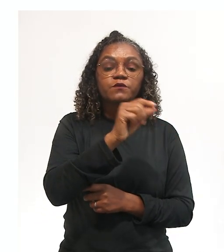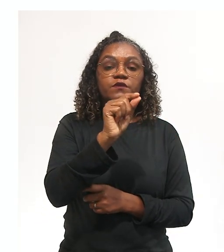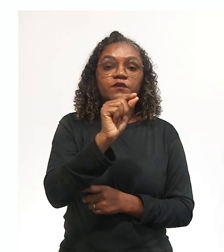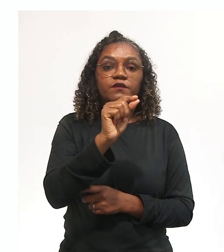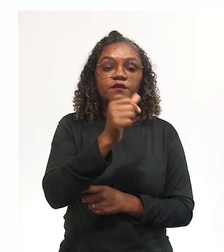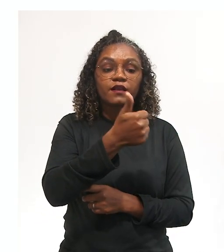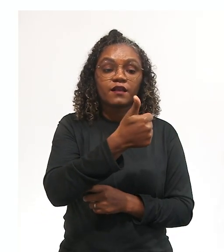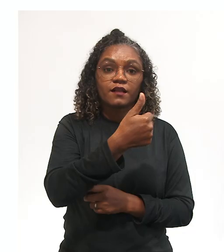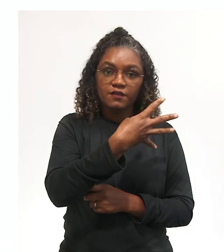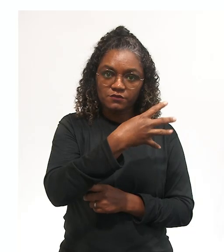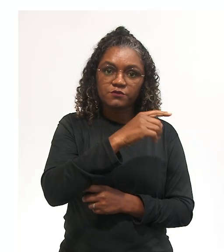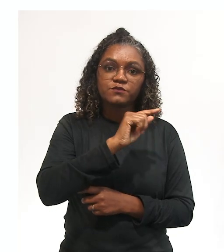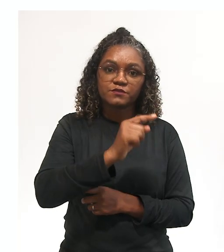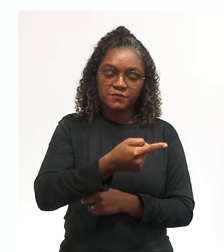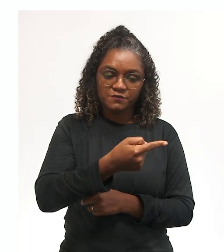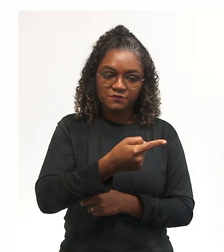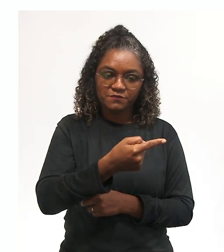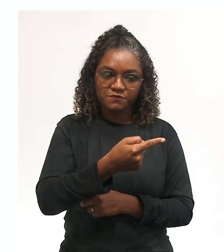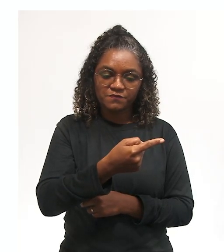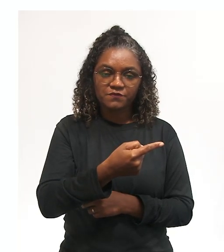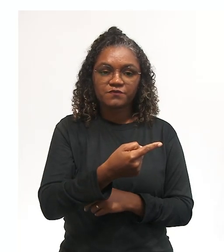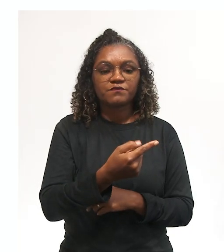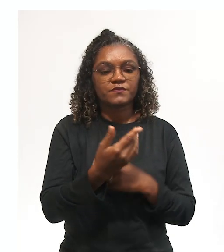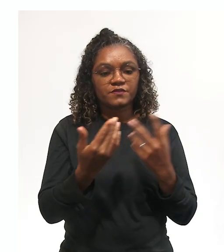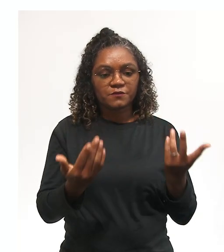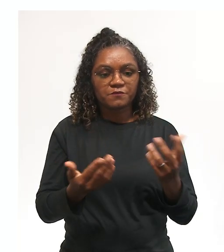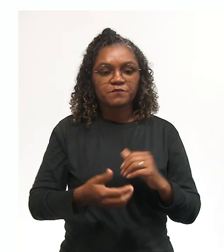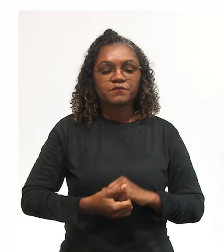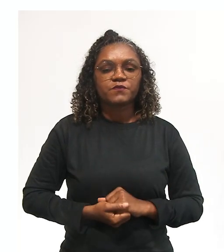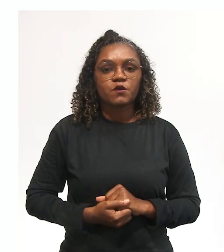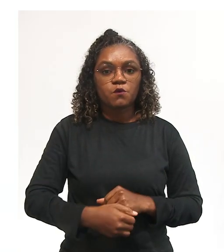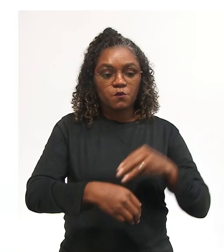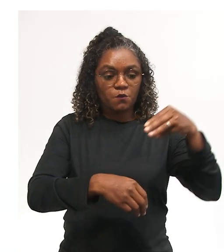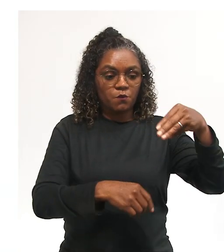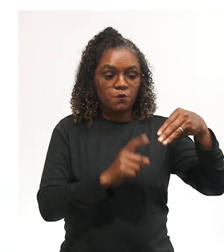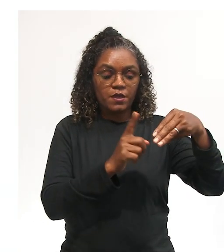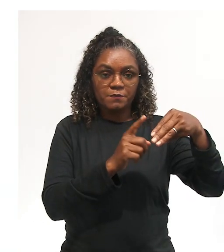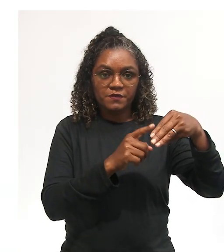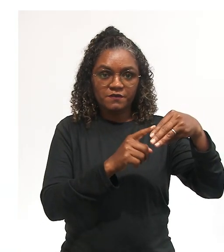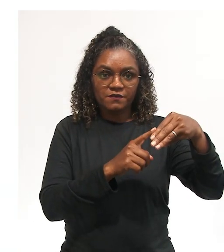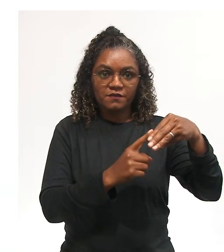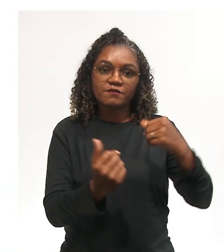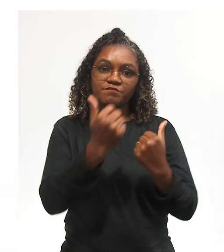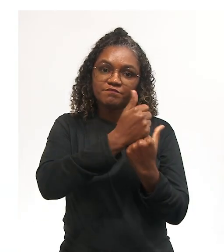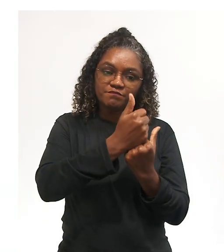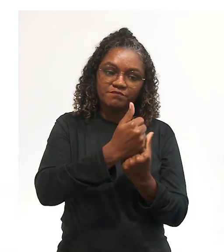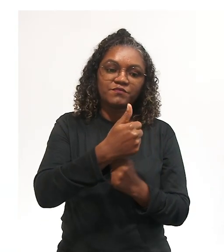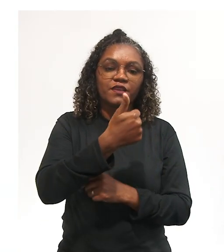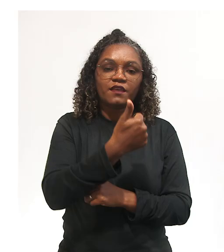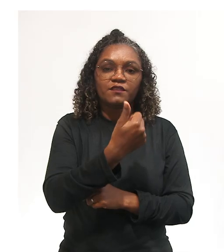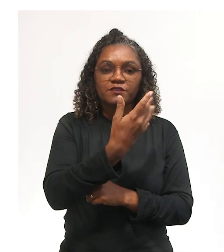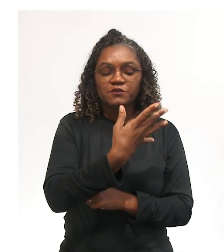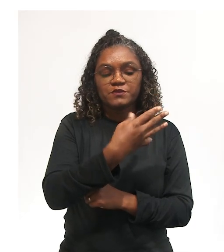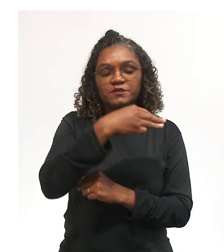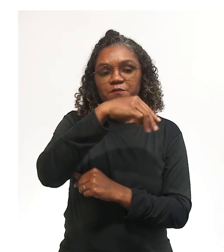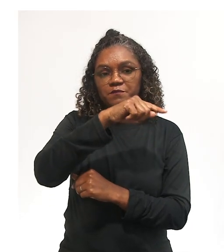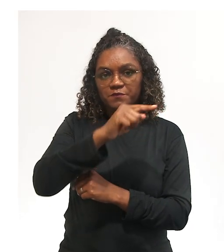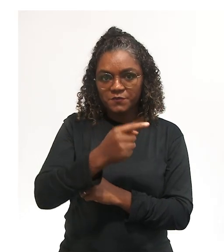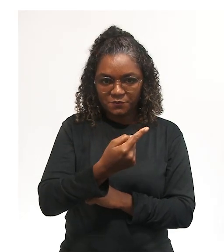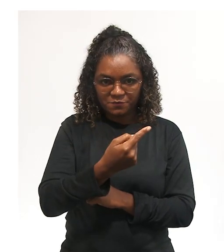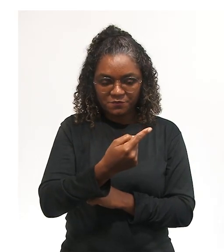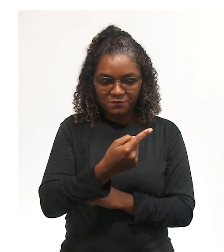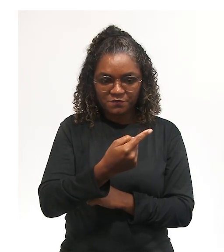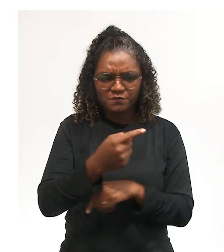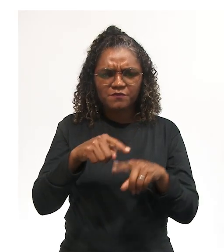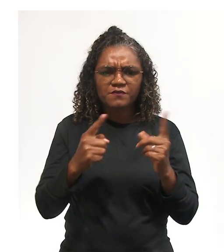é 14.000. Está aqui. O capital eu quero encontrar, que é C. O capital é C. Qual a taxa que ele nos